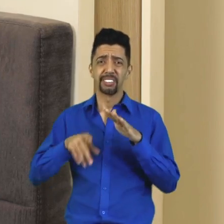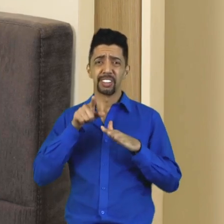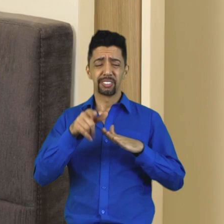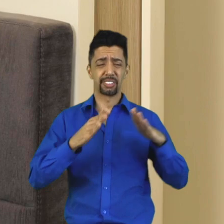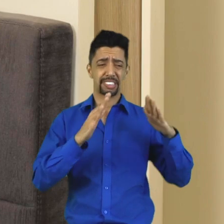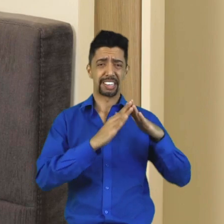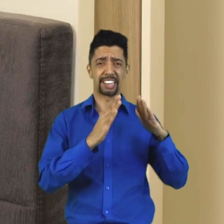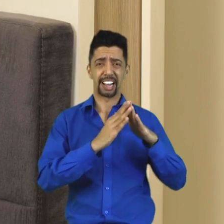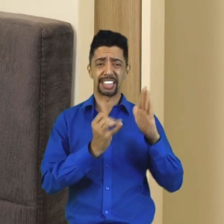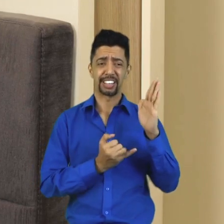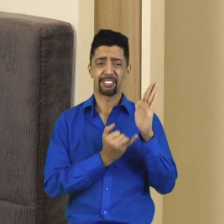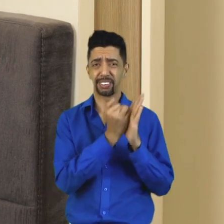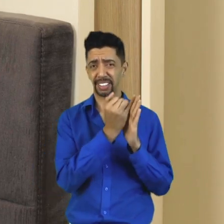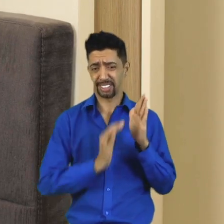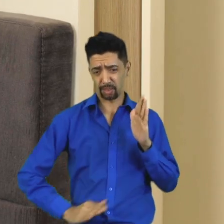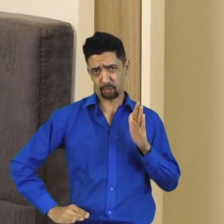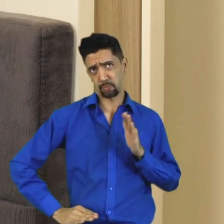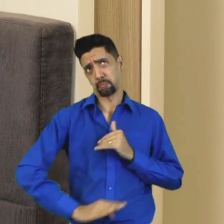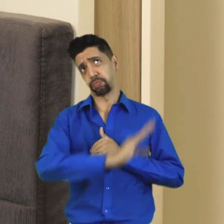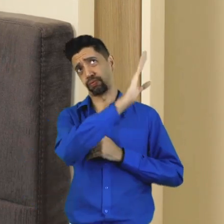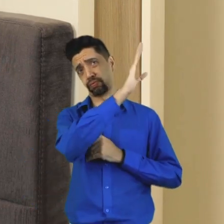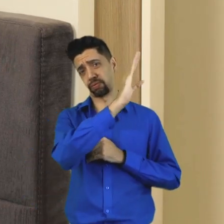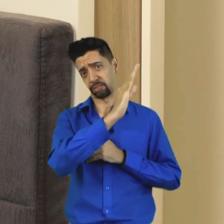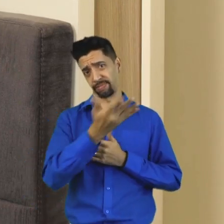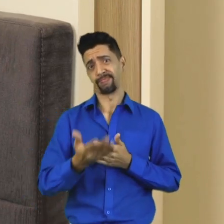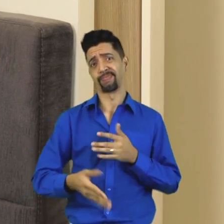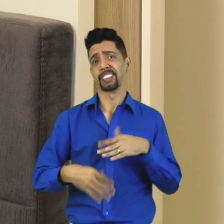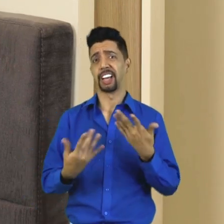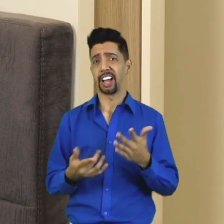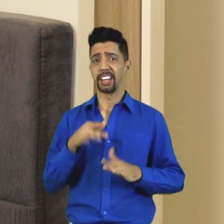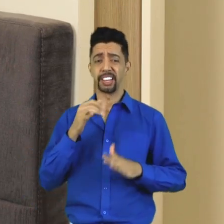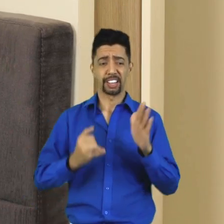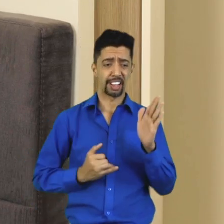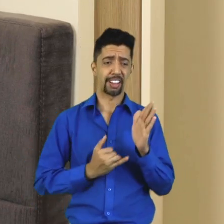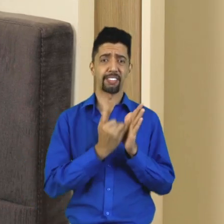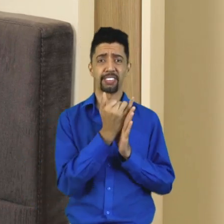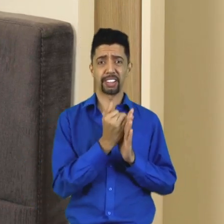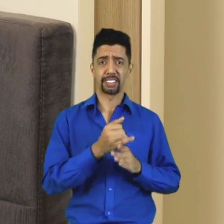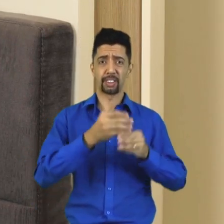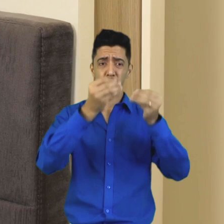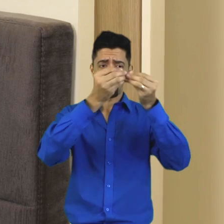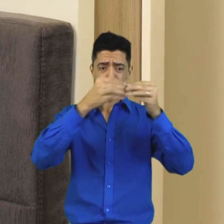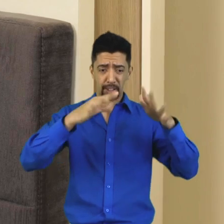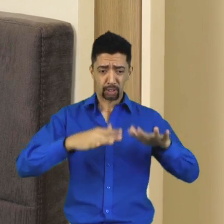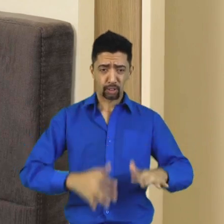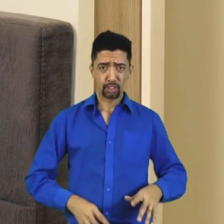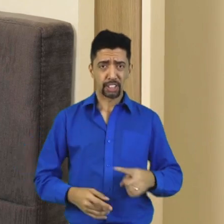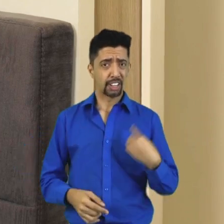sua casa. Então, a inflação, ela vai corroendo você e você não vê.